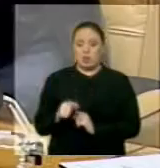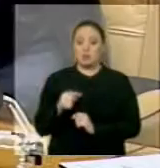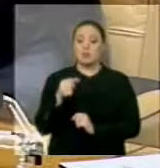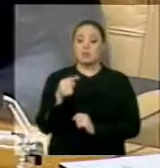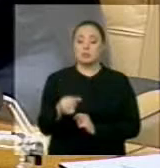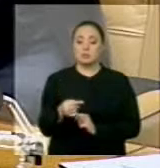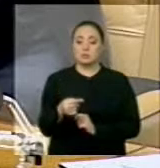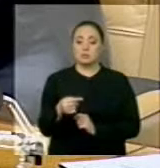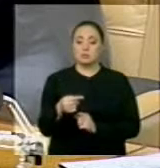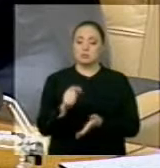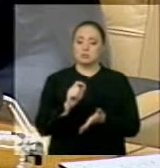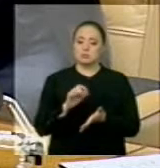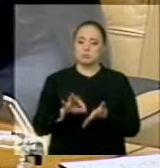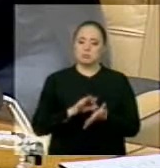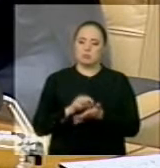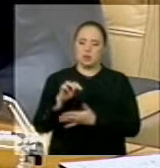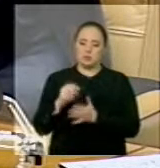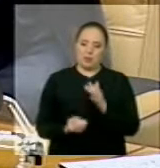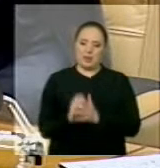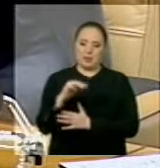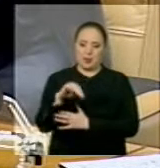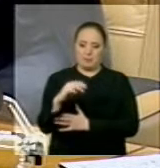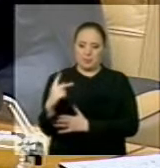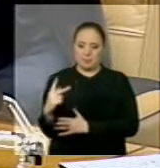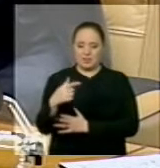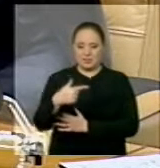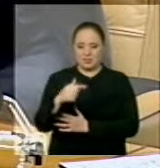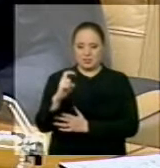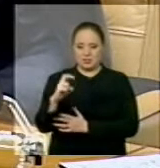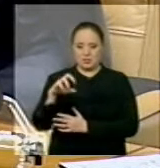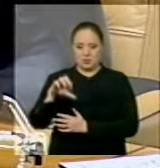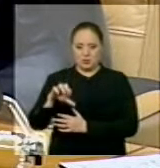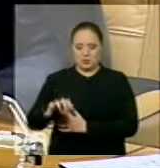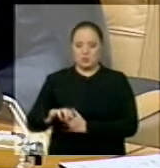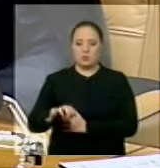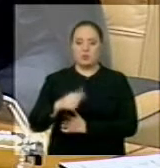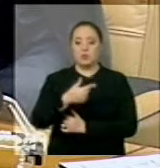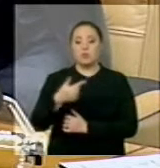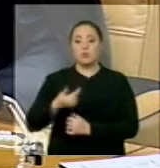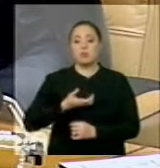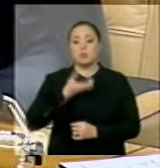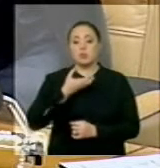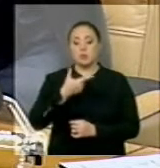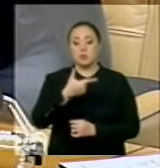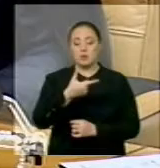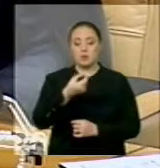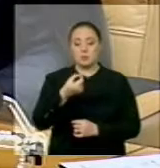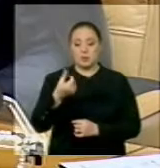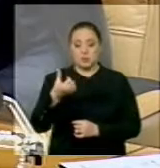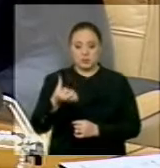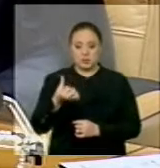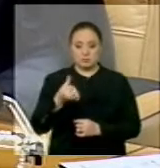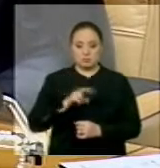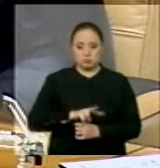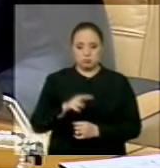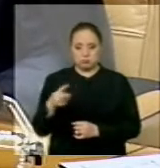veio a ser editada a medida provisória 759, em 22 de dezembro de 2016, que se converteu